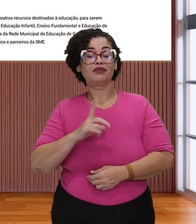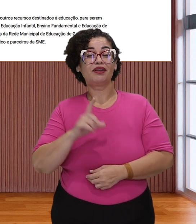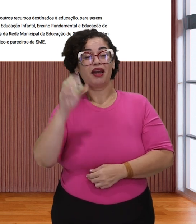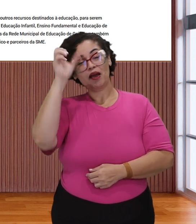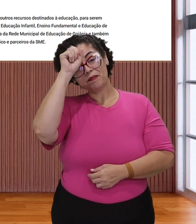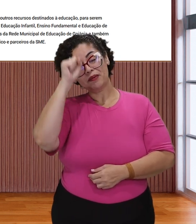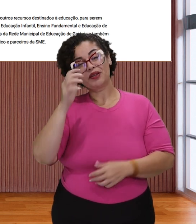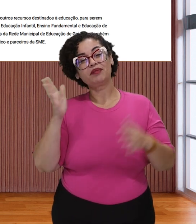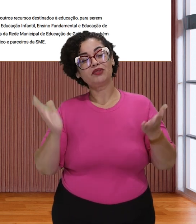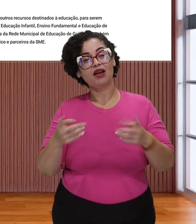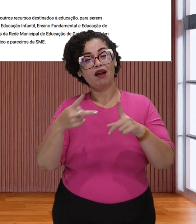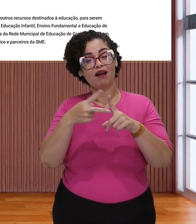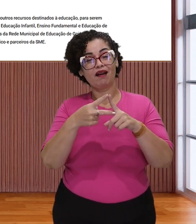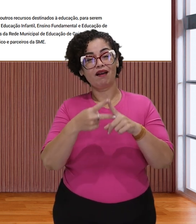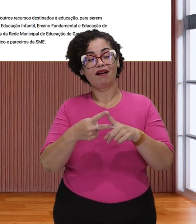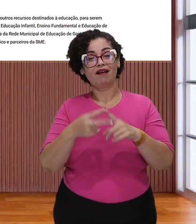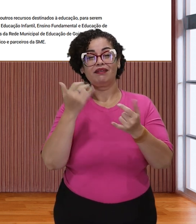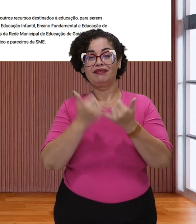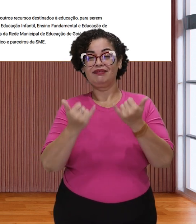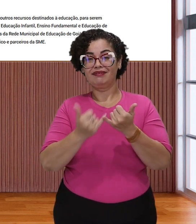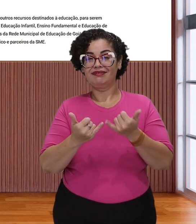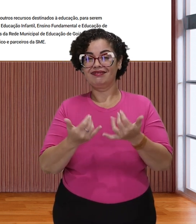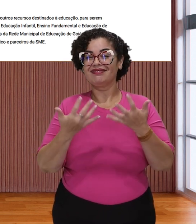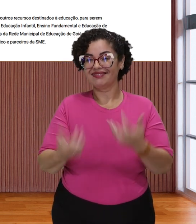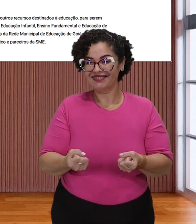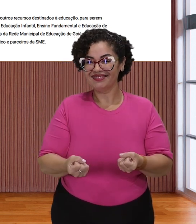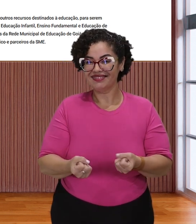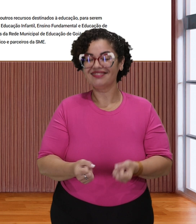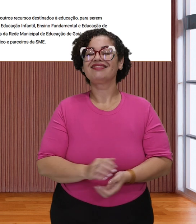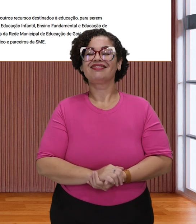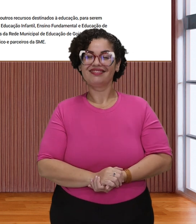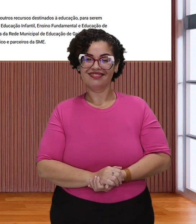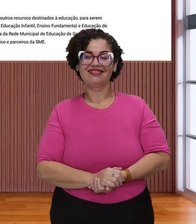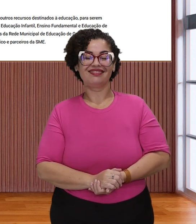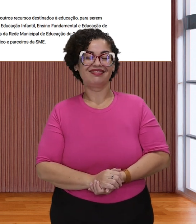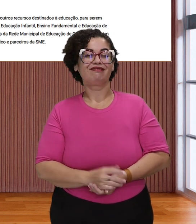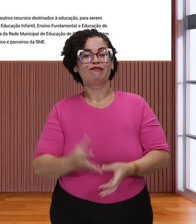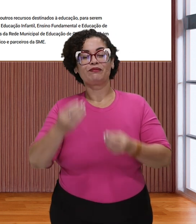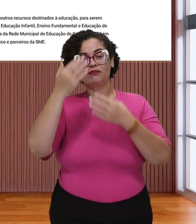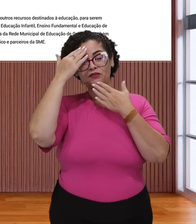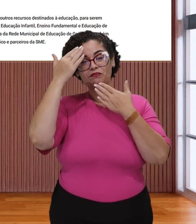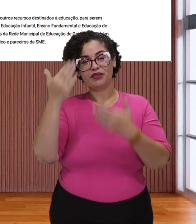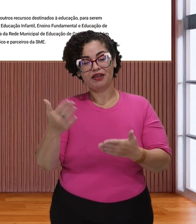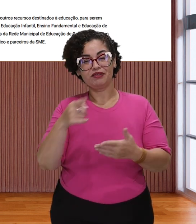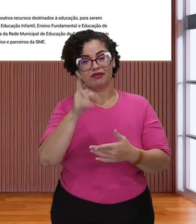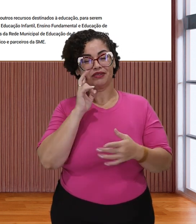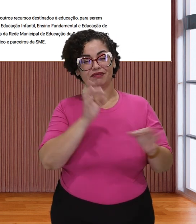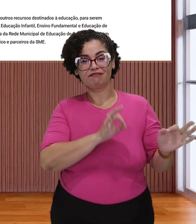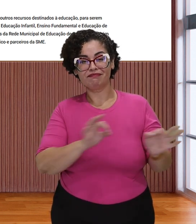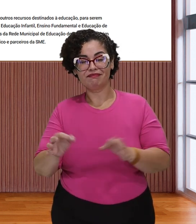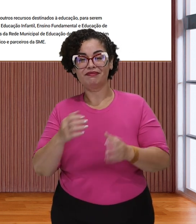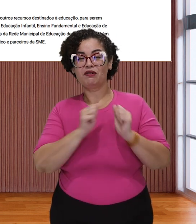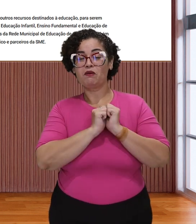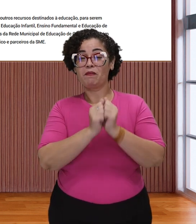usando o que aprendemos com os triângulos congruentes? Vamos lá? Então, pessoal, muito obrigada pela